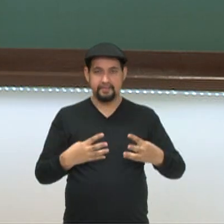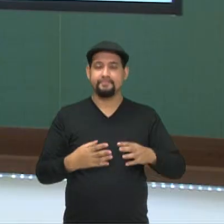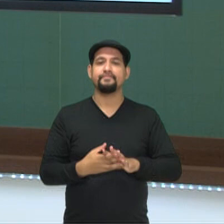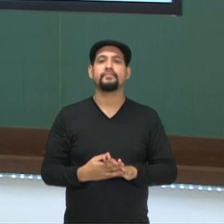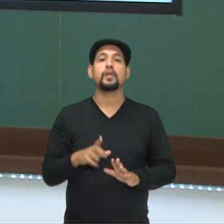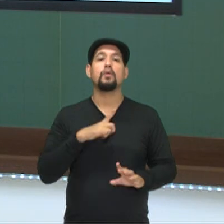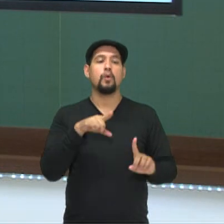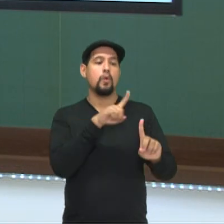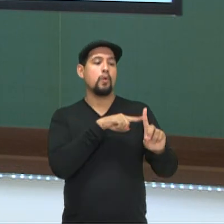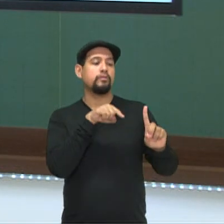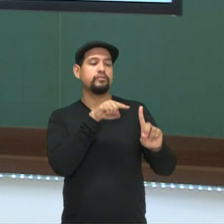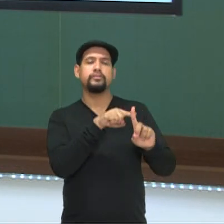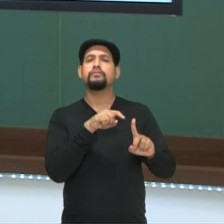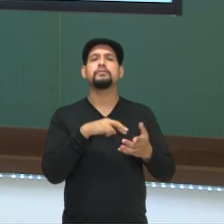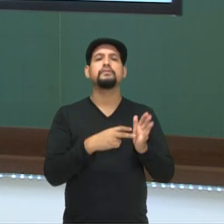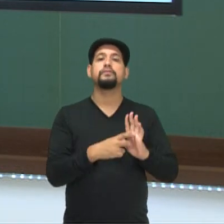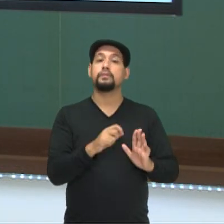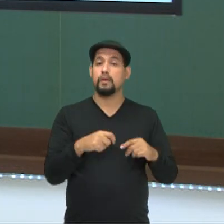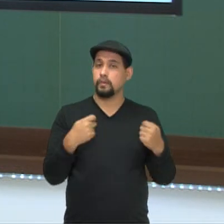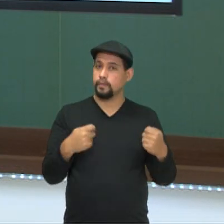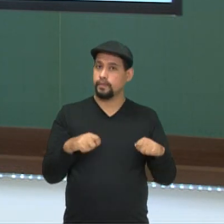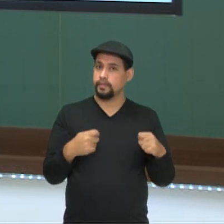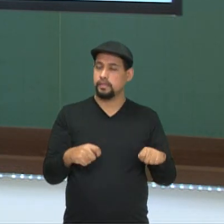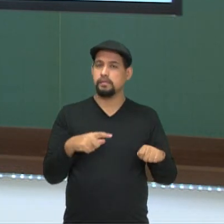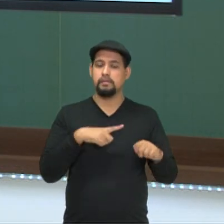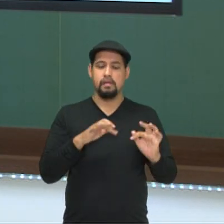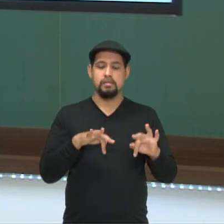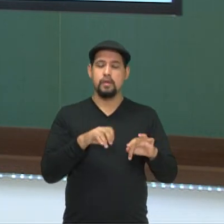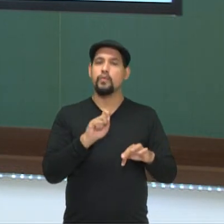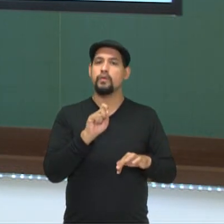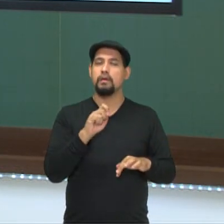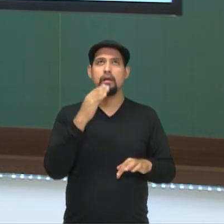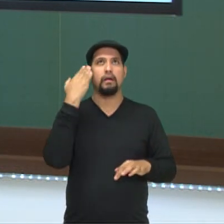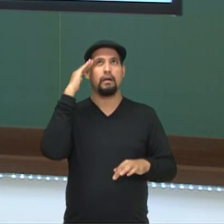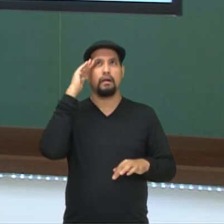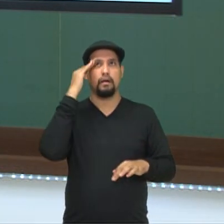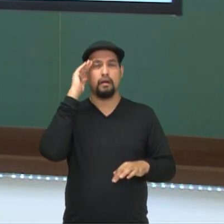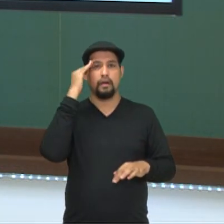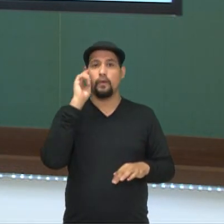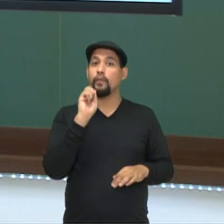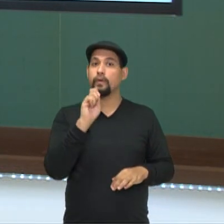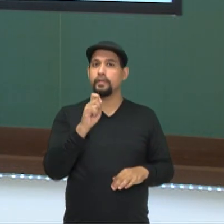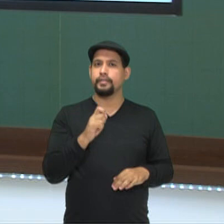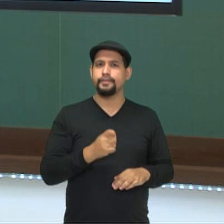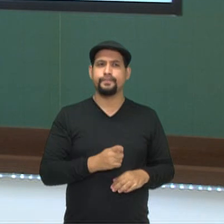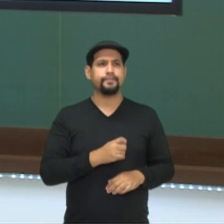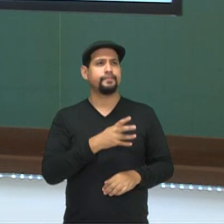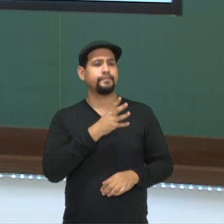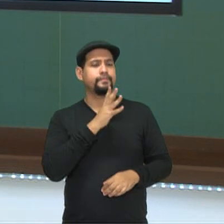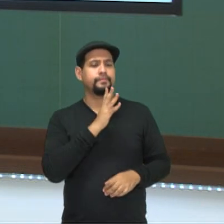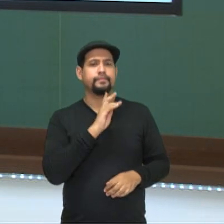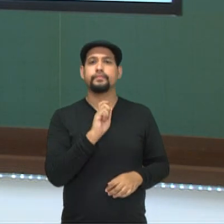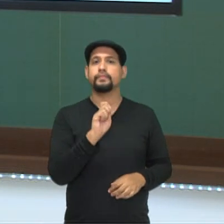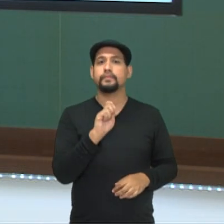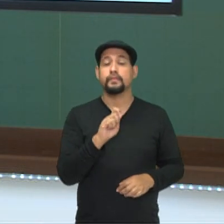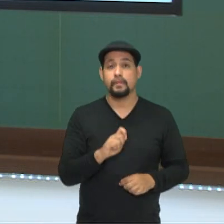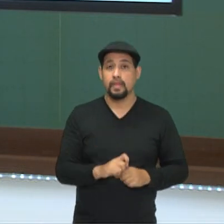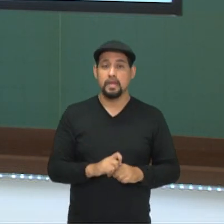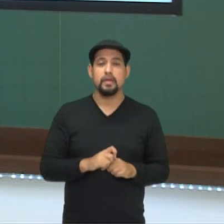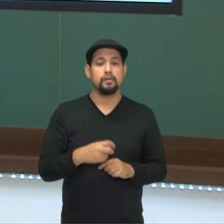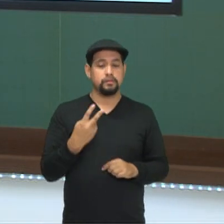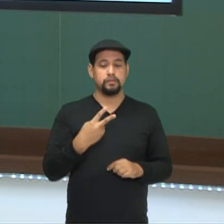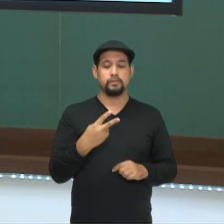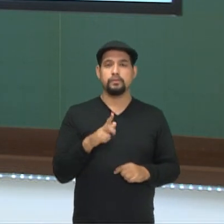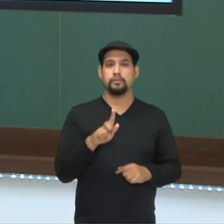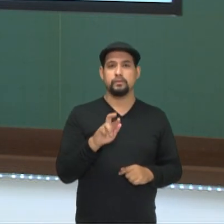nossos objetivos dois que que eu preciso que você finalize entendendo reconhecendo uma equação do